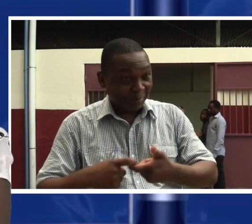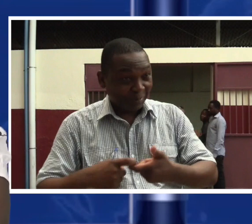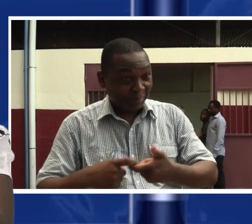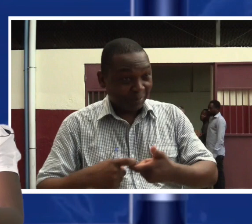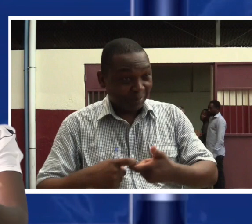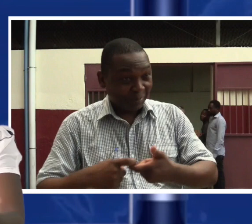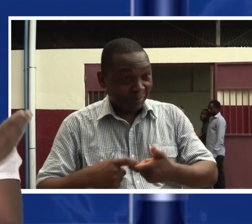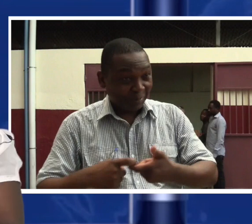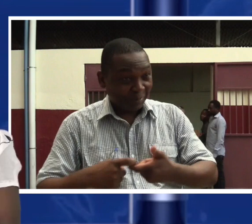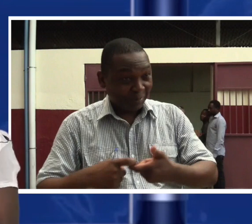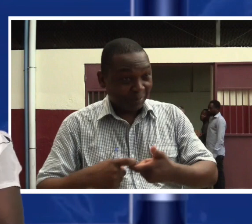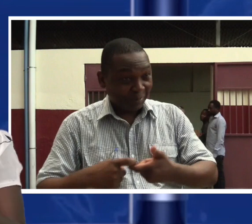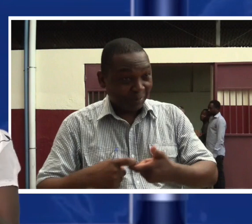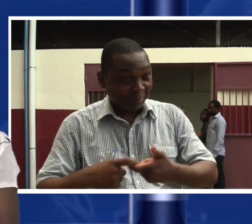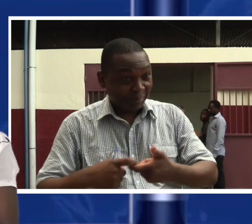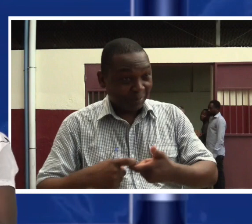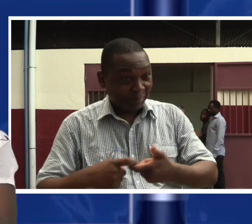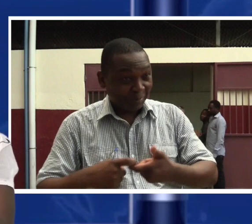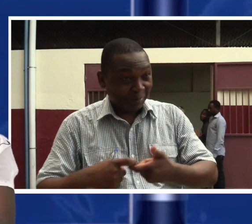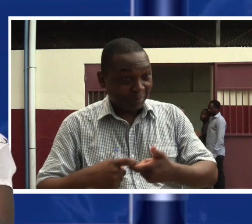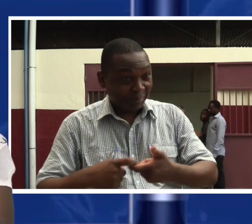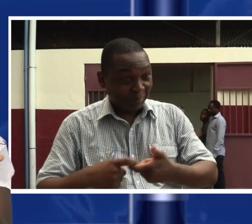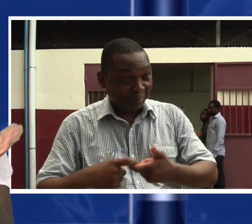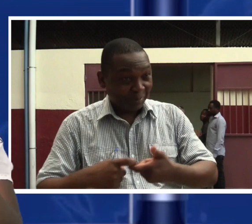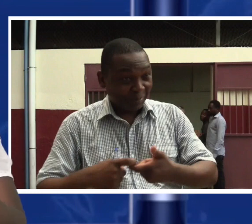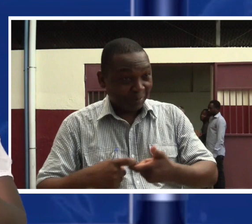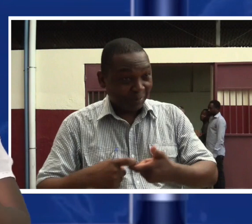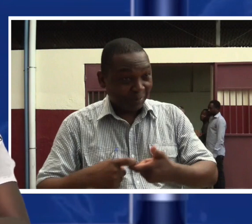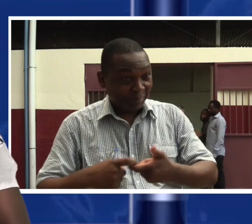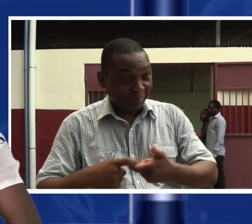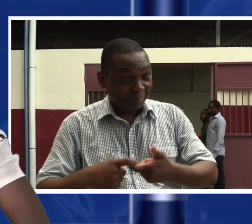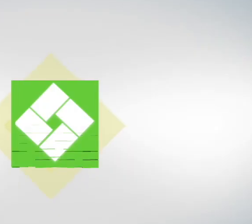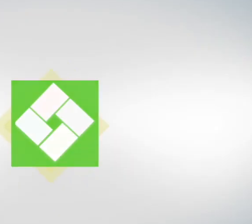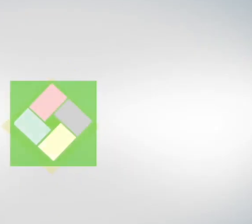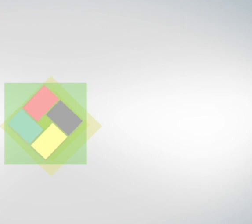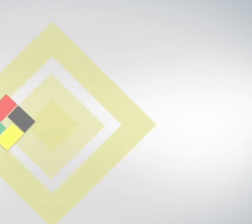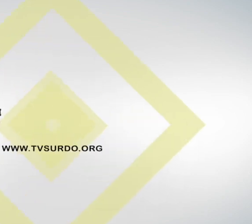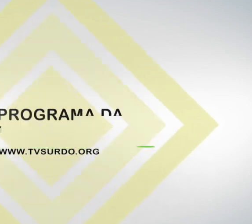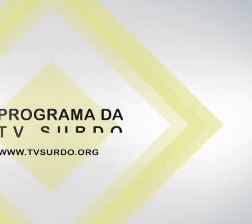país. Saiba qual nos próximos minutos aqui no seu programa.